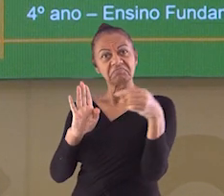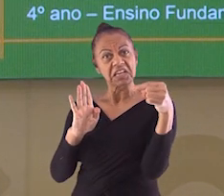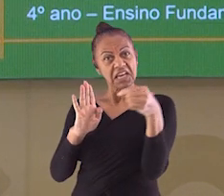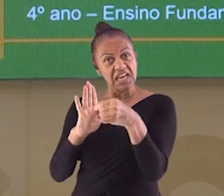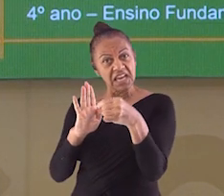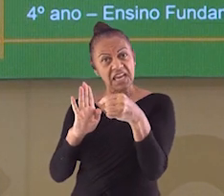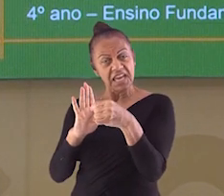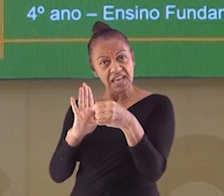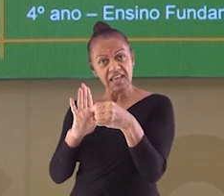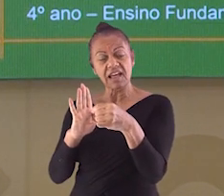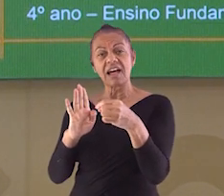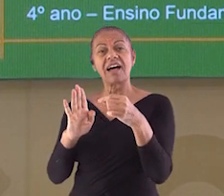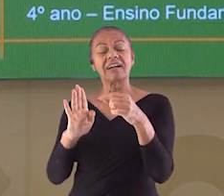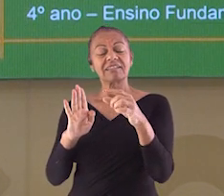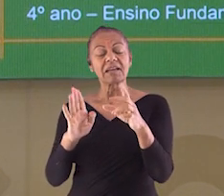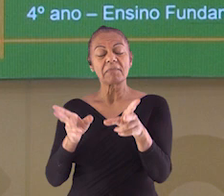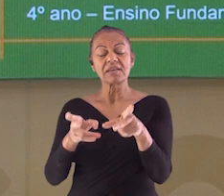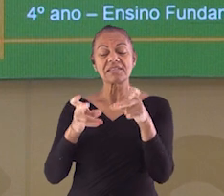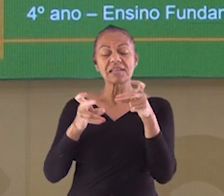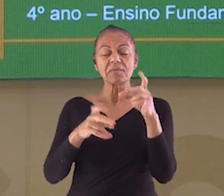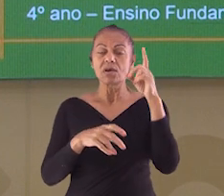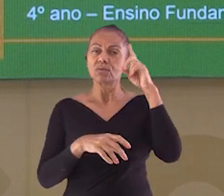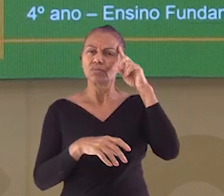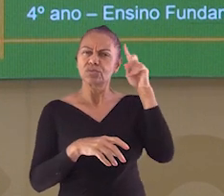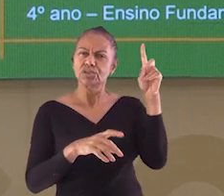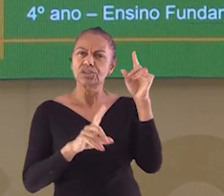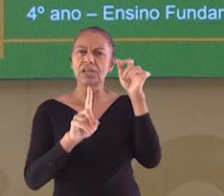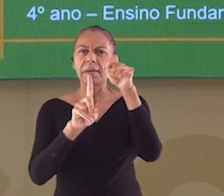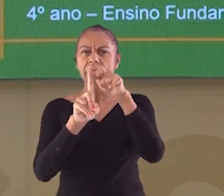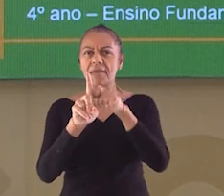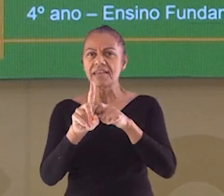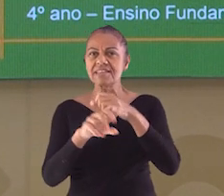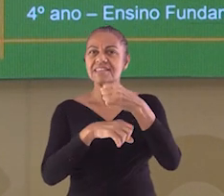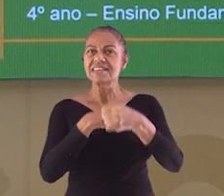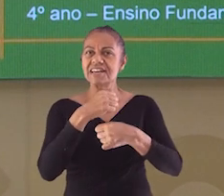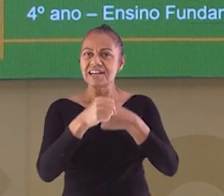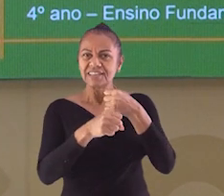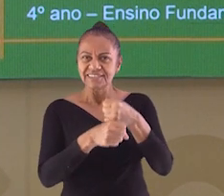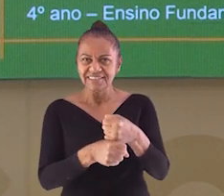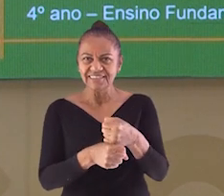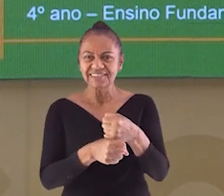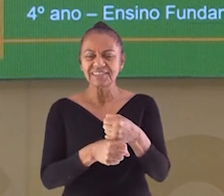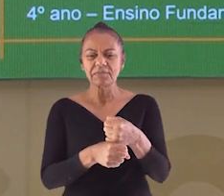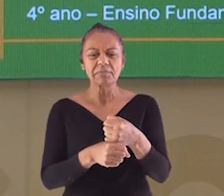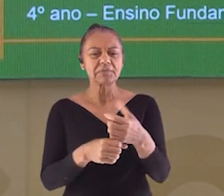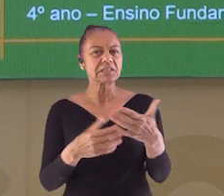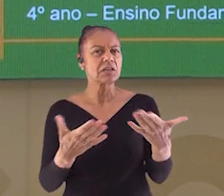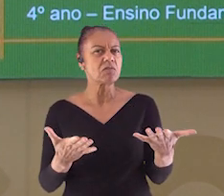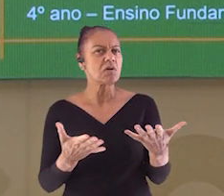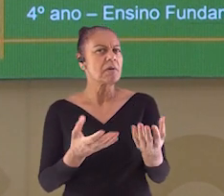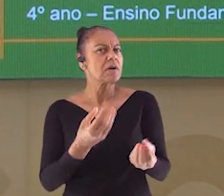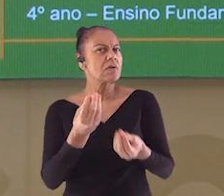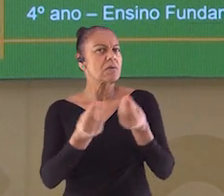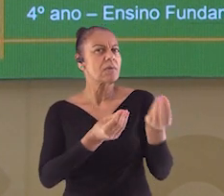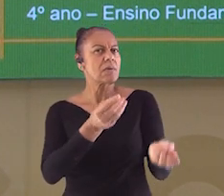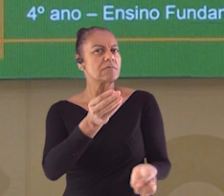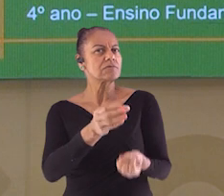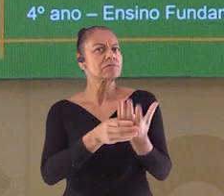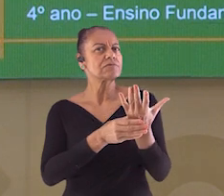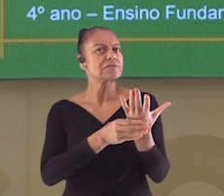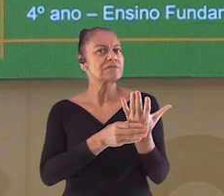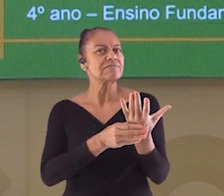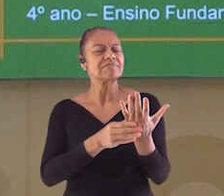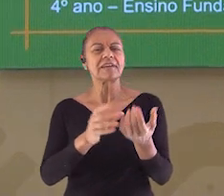podemos ter a noção de dias, meses e anos. Mas que tal saber sobre o surgimento e tipos